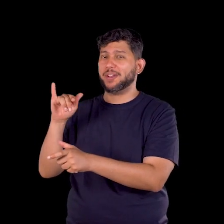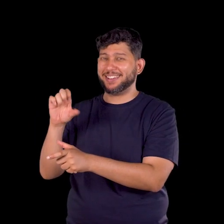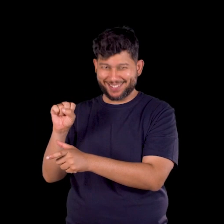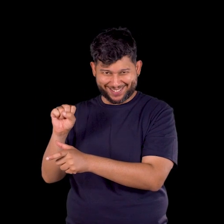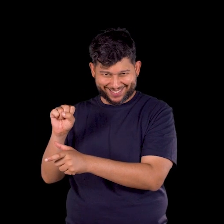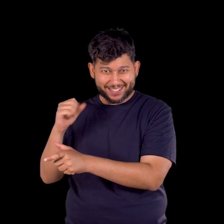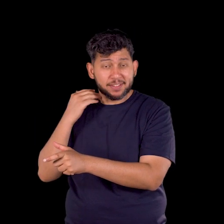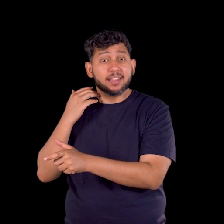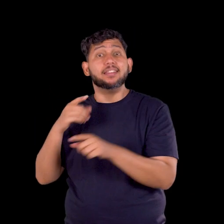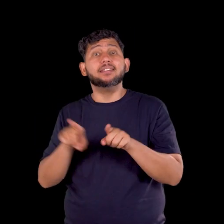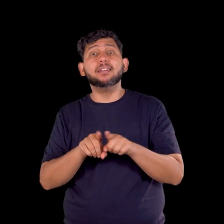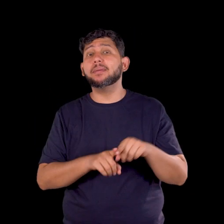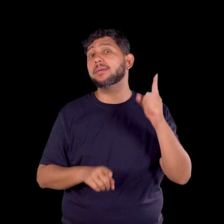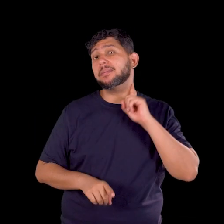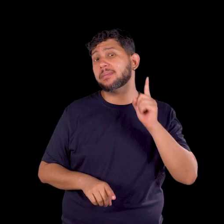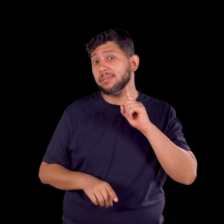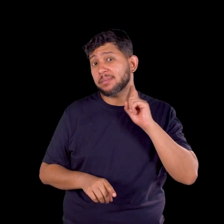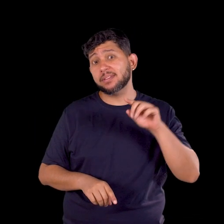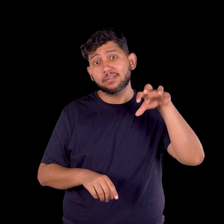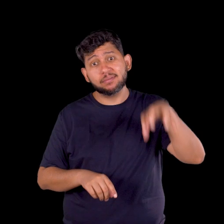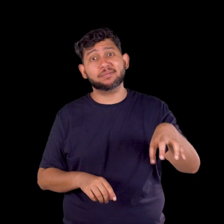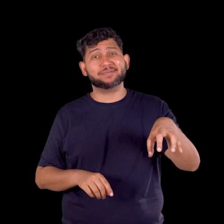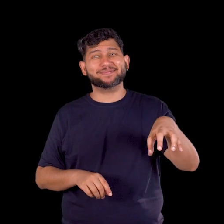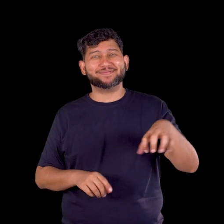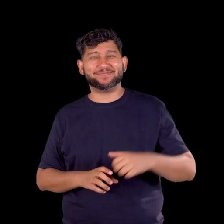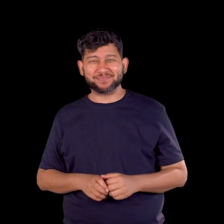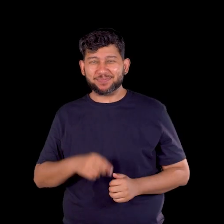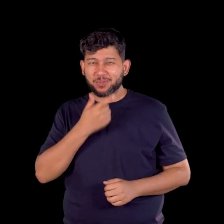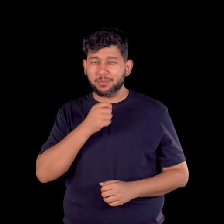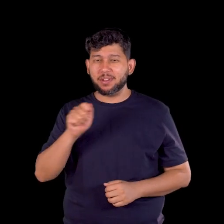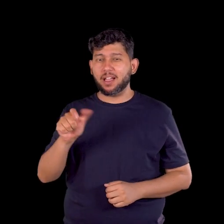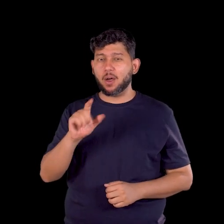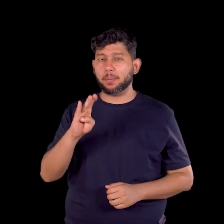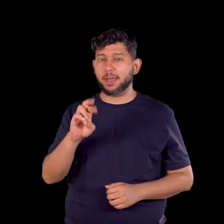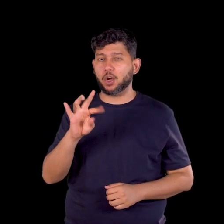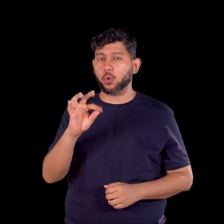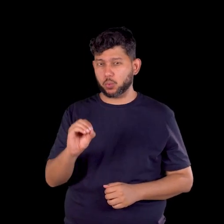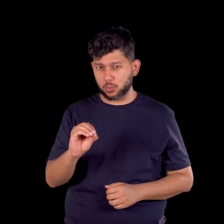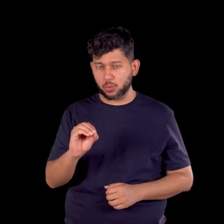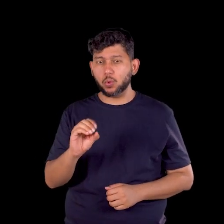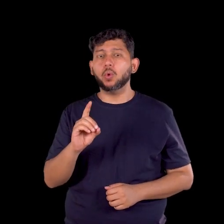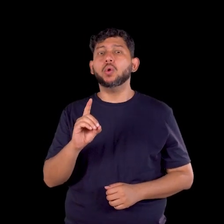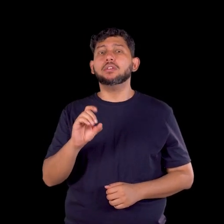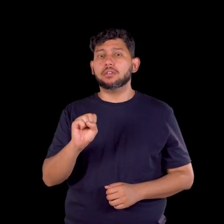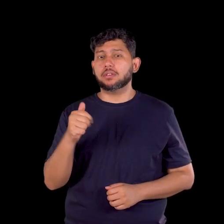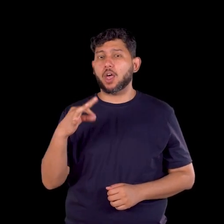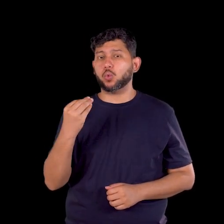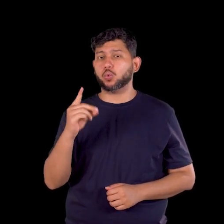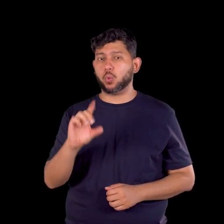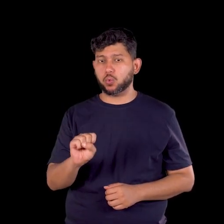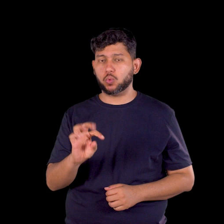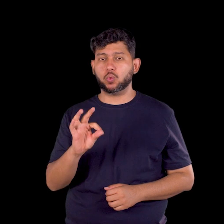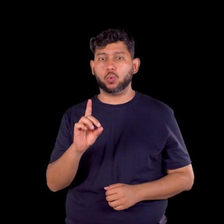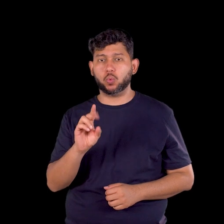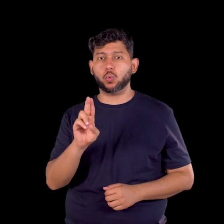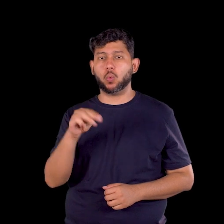Gerais. Em 1891, o inventor Alberto Santos Dumont, entre uma invenção e outra, trouxe da França